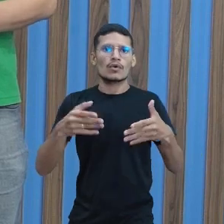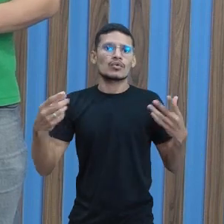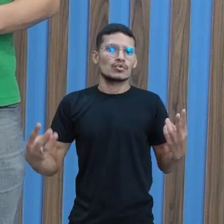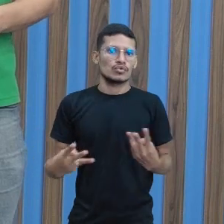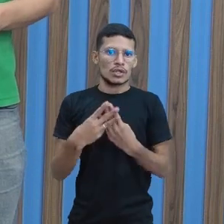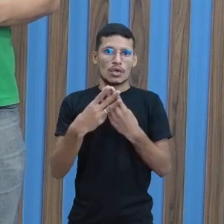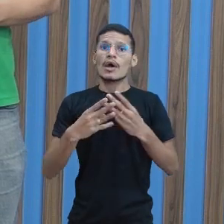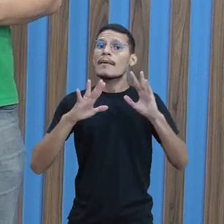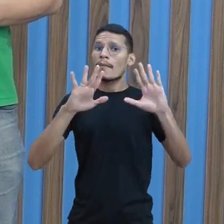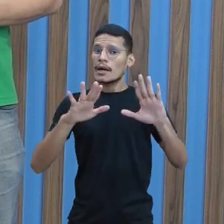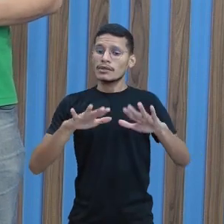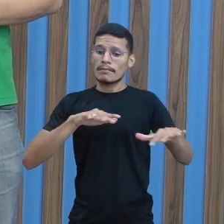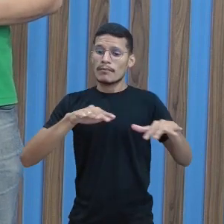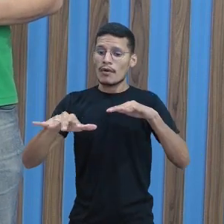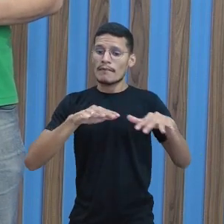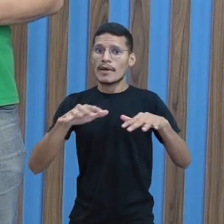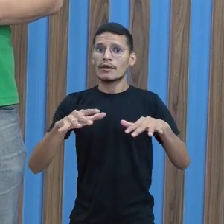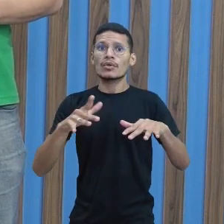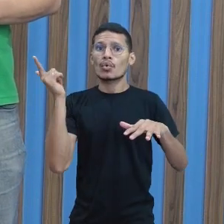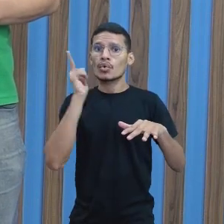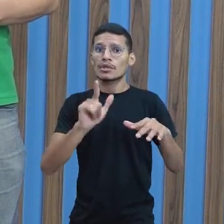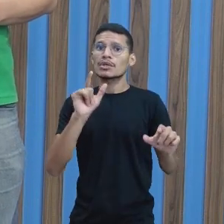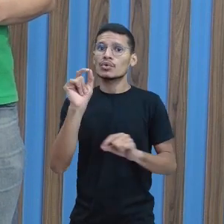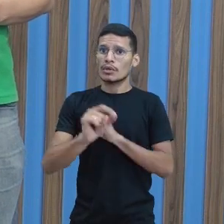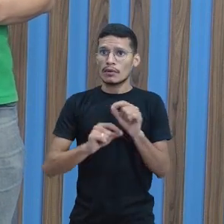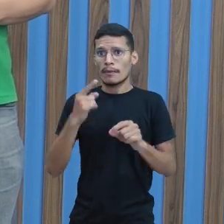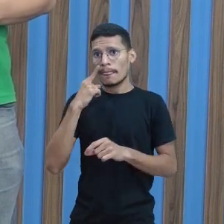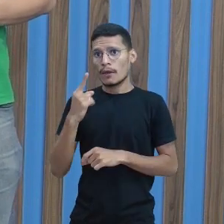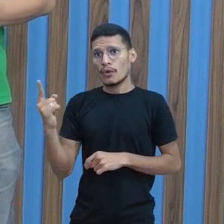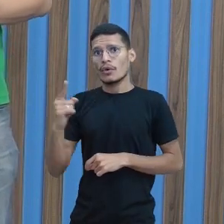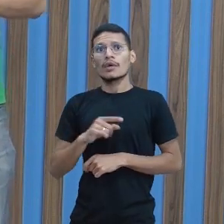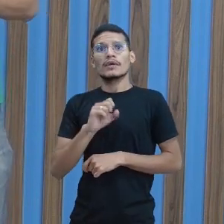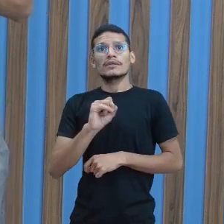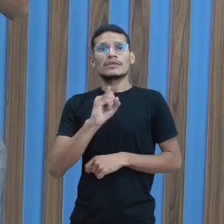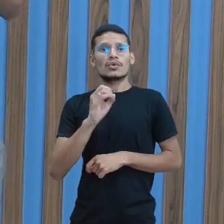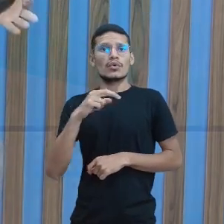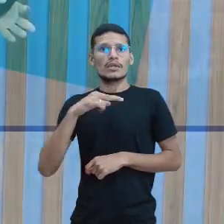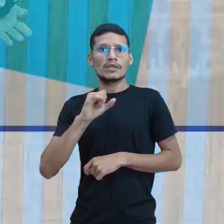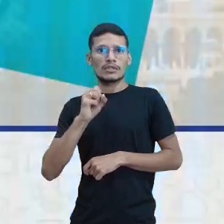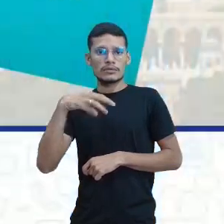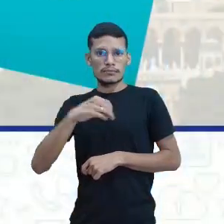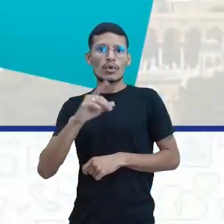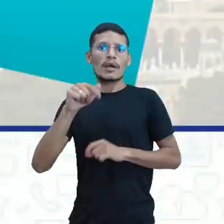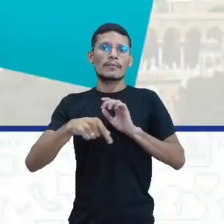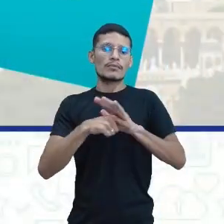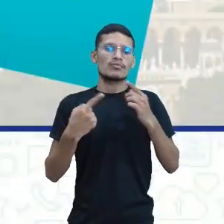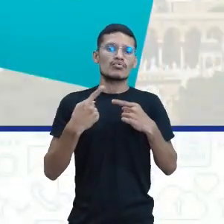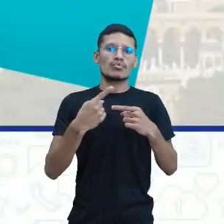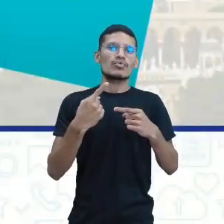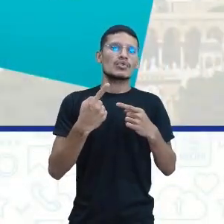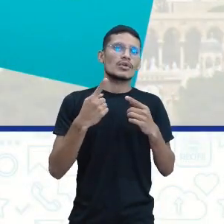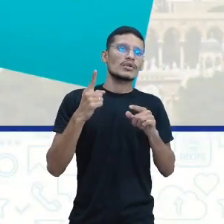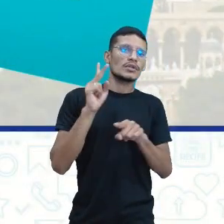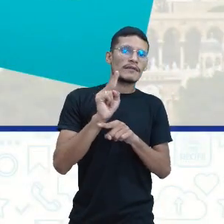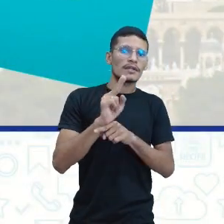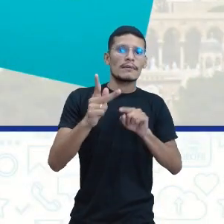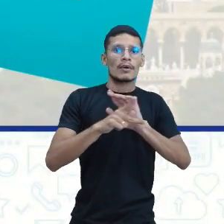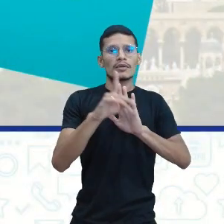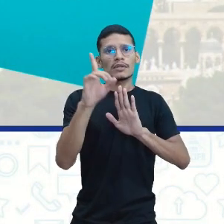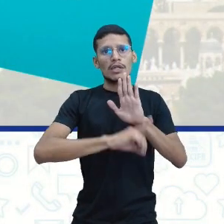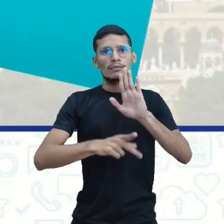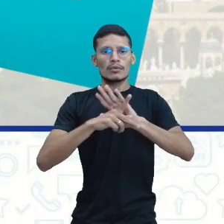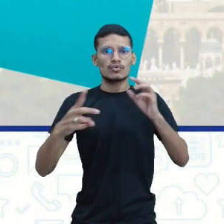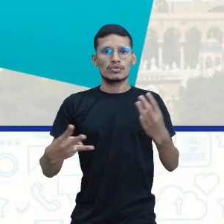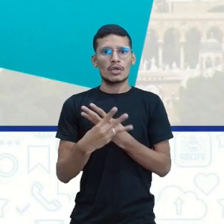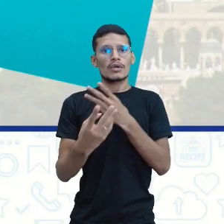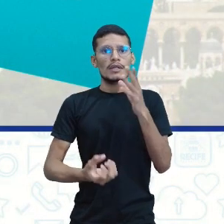uma parte desse movimento, tá certo? Como a gente coloca aí, o sionismo foi um movimento que defendia o direito dos judeus a possuírem o seu próprio país. E